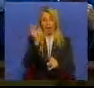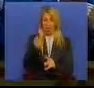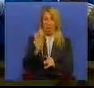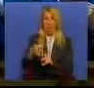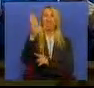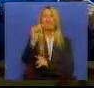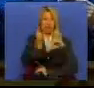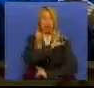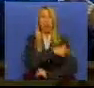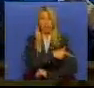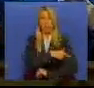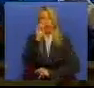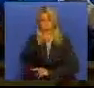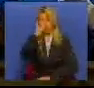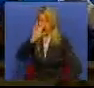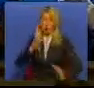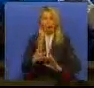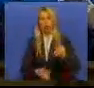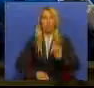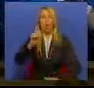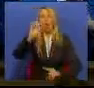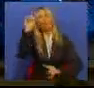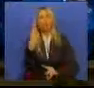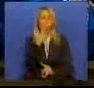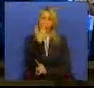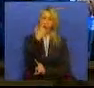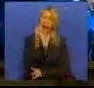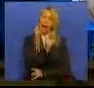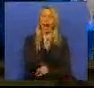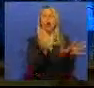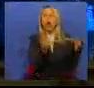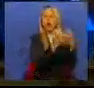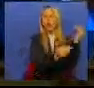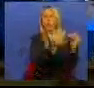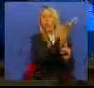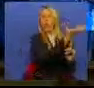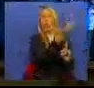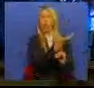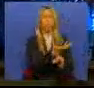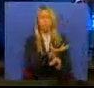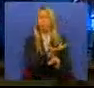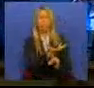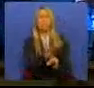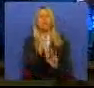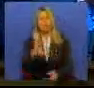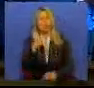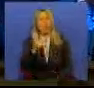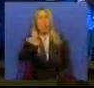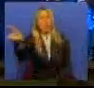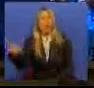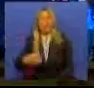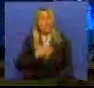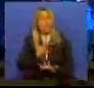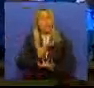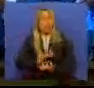um reacionário ou um elitista. Já disse que você, isto a vocês não afeta, mas ali àqueles senhores há de